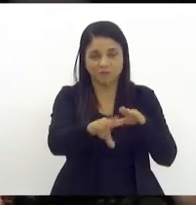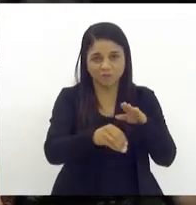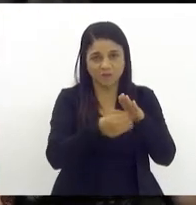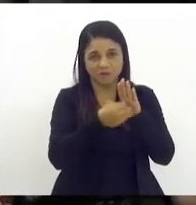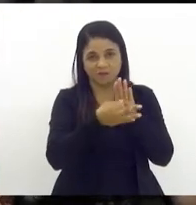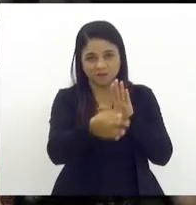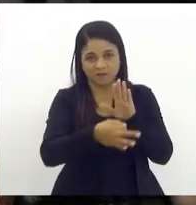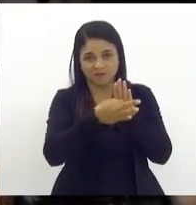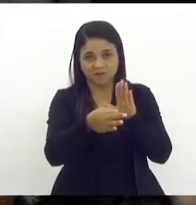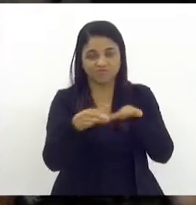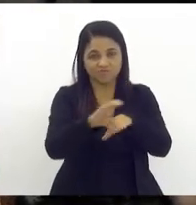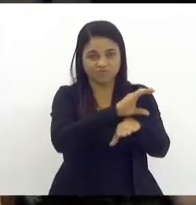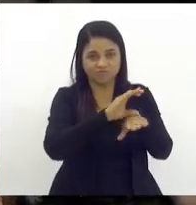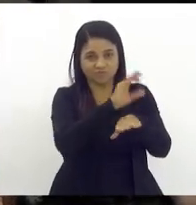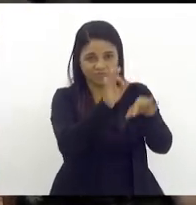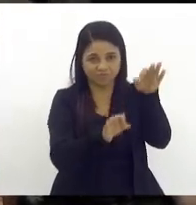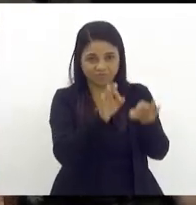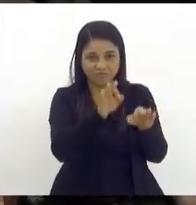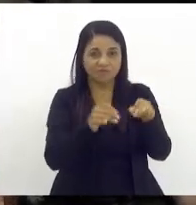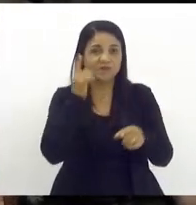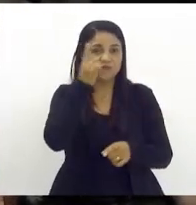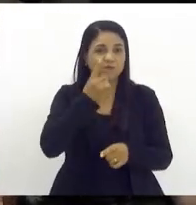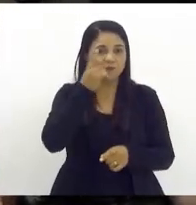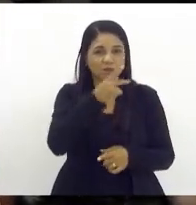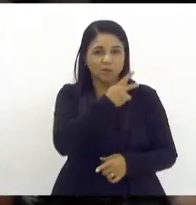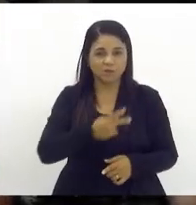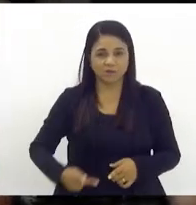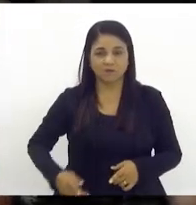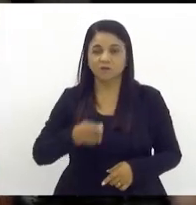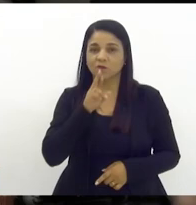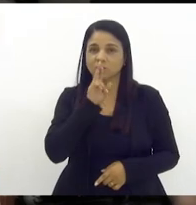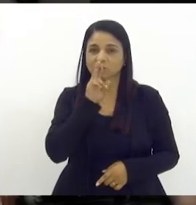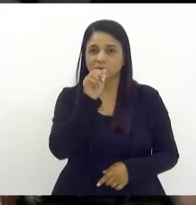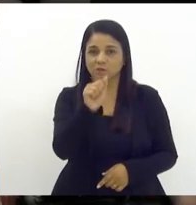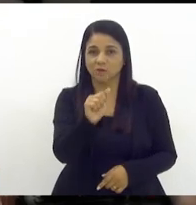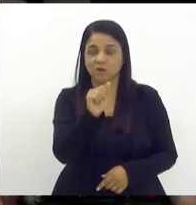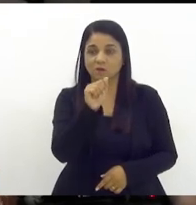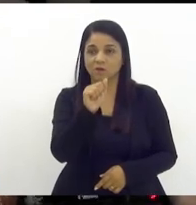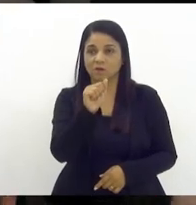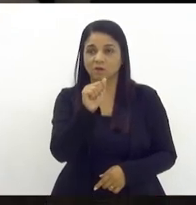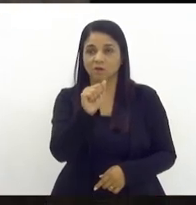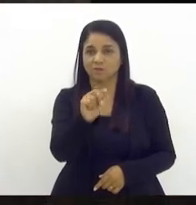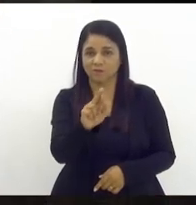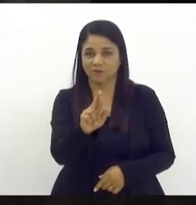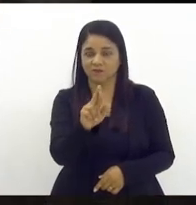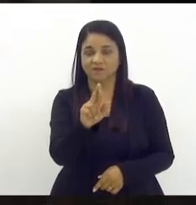de Constituição e Justiça, deputado presidente Rodrigo Amorim.